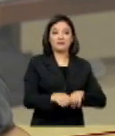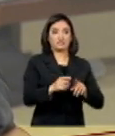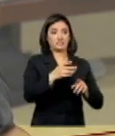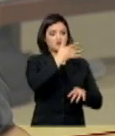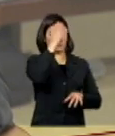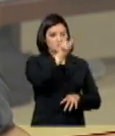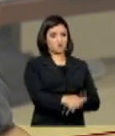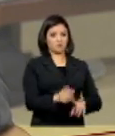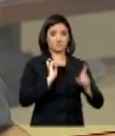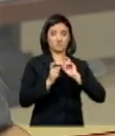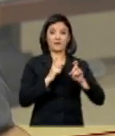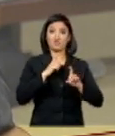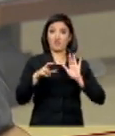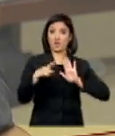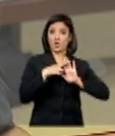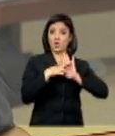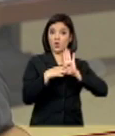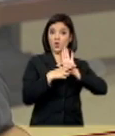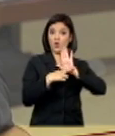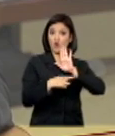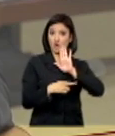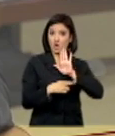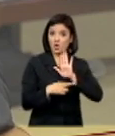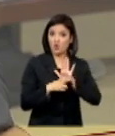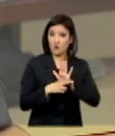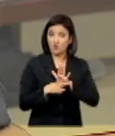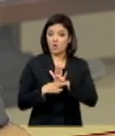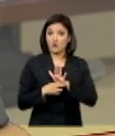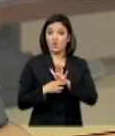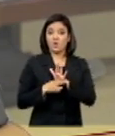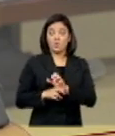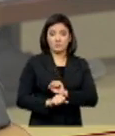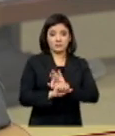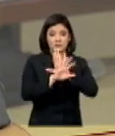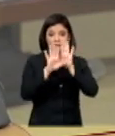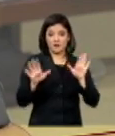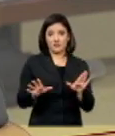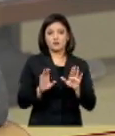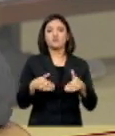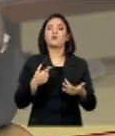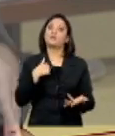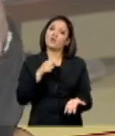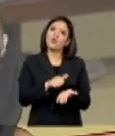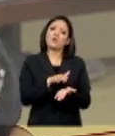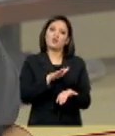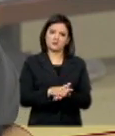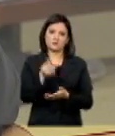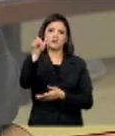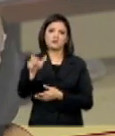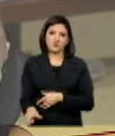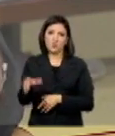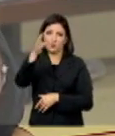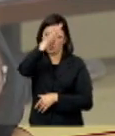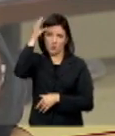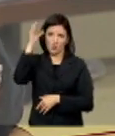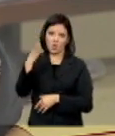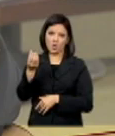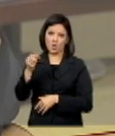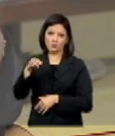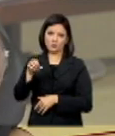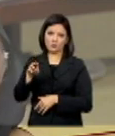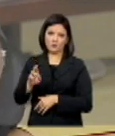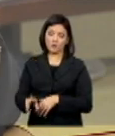objetivos sobre a matéria ao longo de sua competência ou seja há uma regulação consumidor mas há uma regulação específica